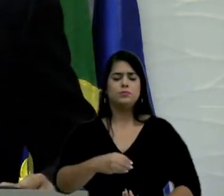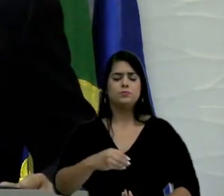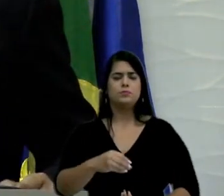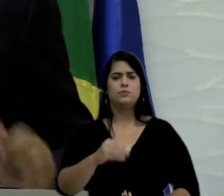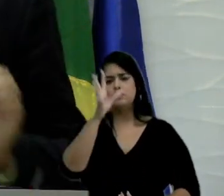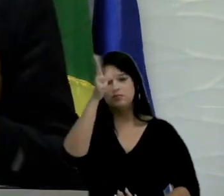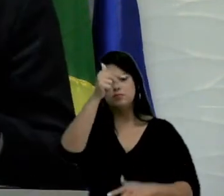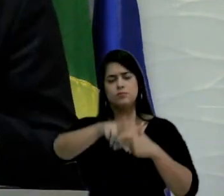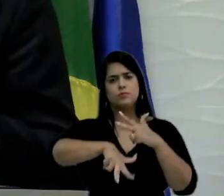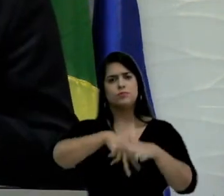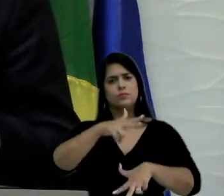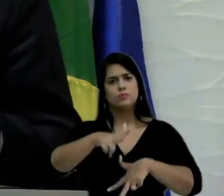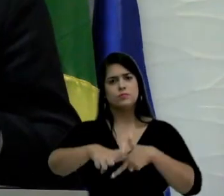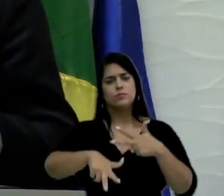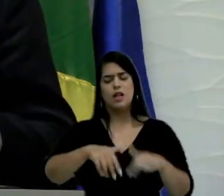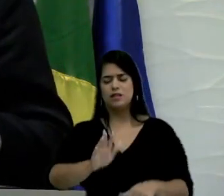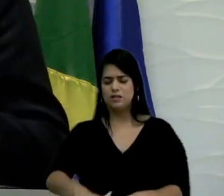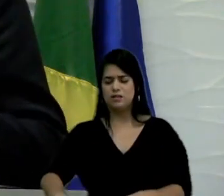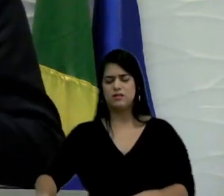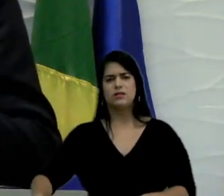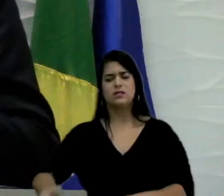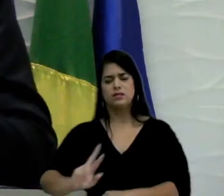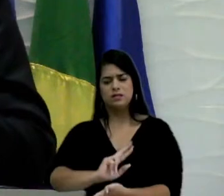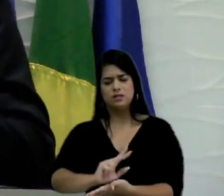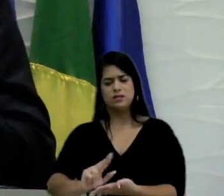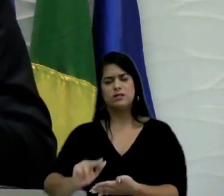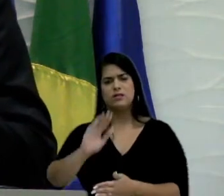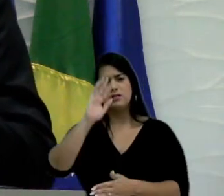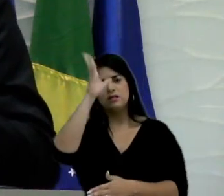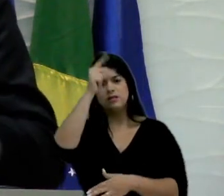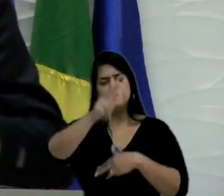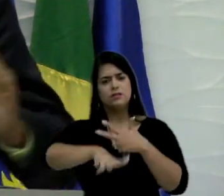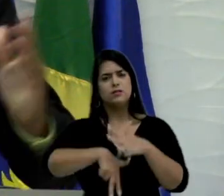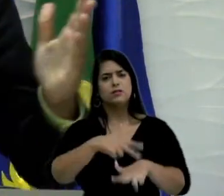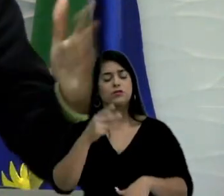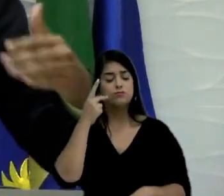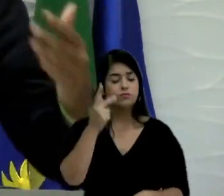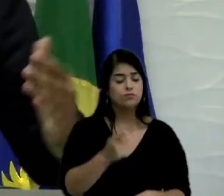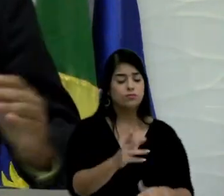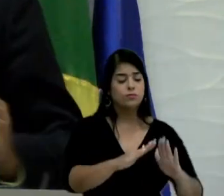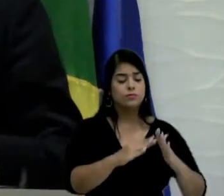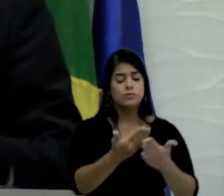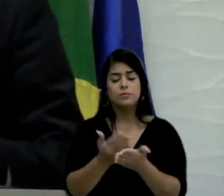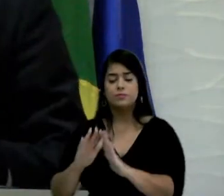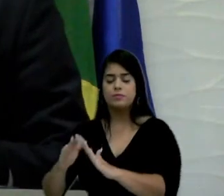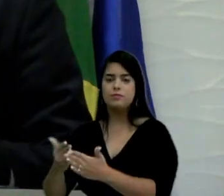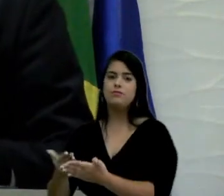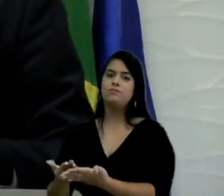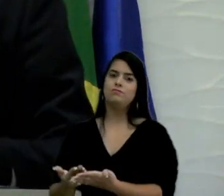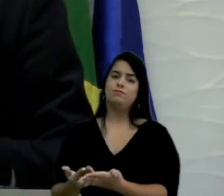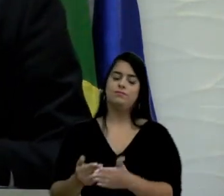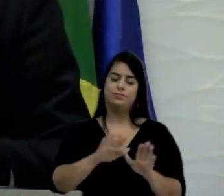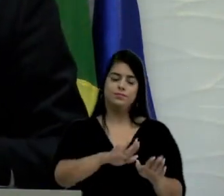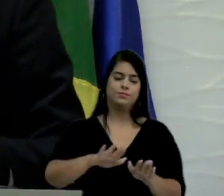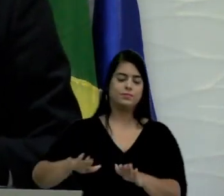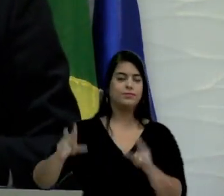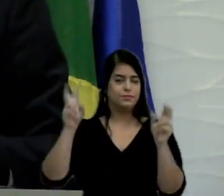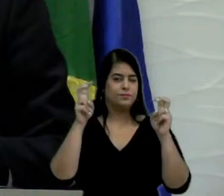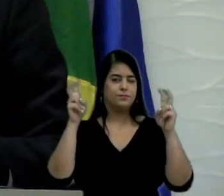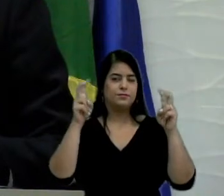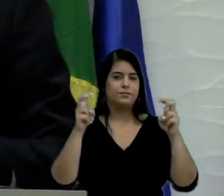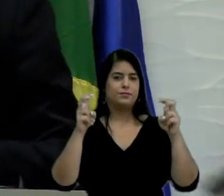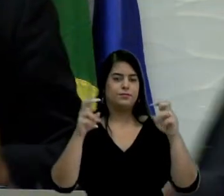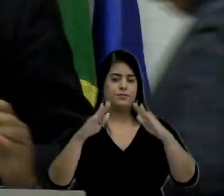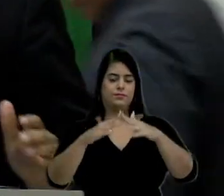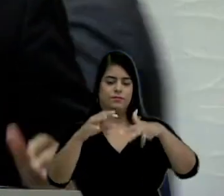do Una vamos estar aí visitando as escolas aqui se fala muito kpd era